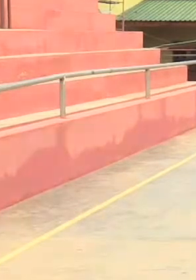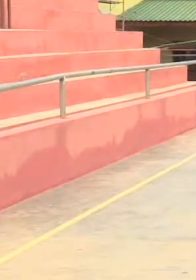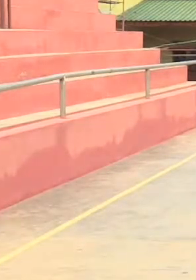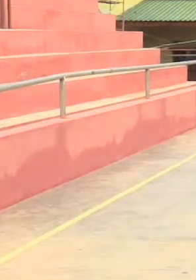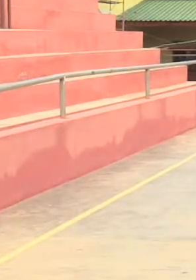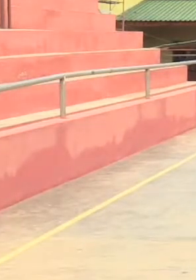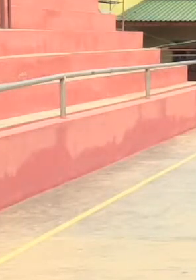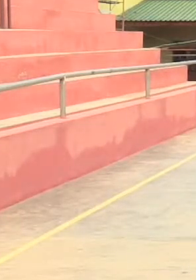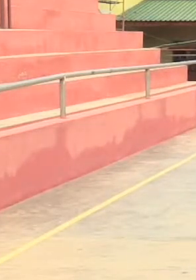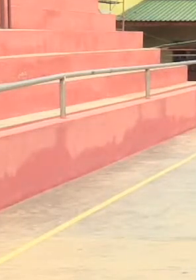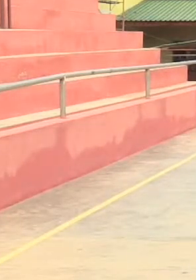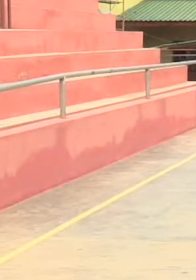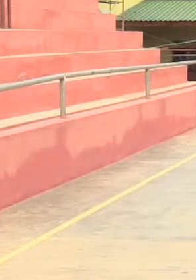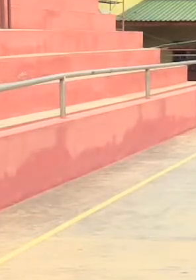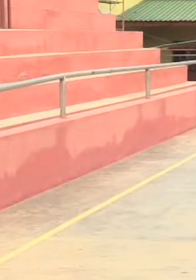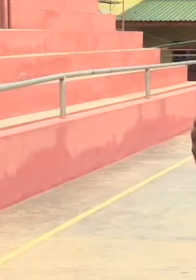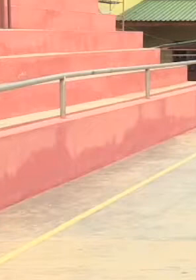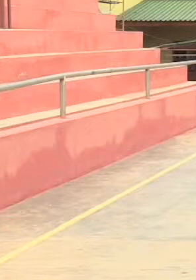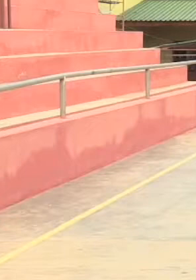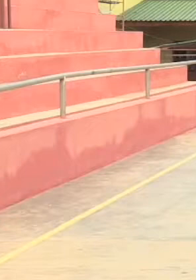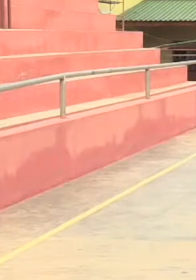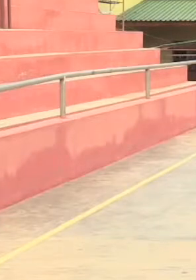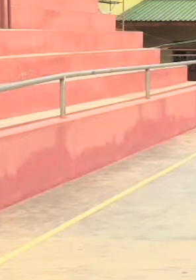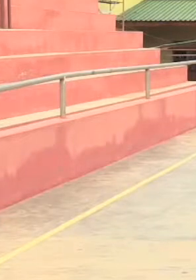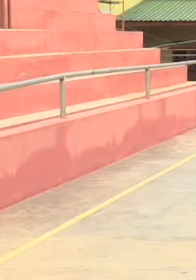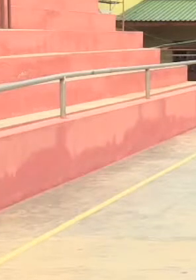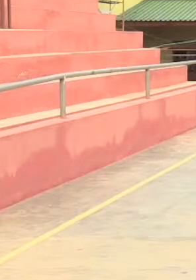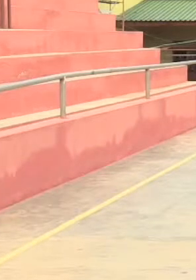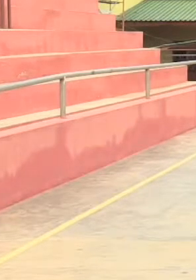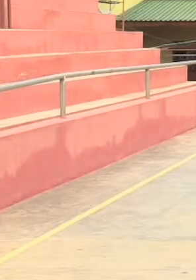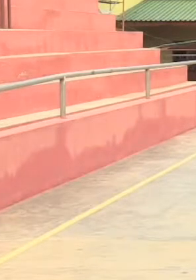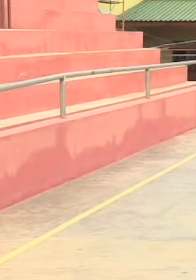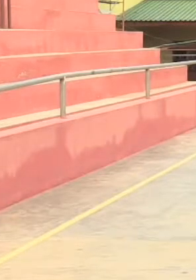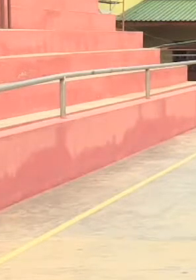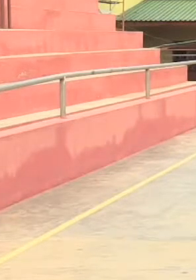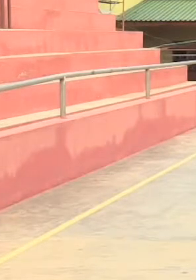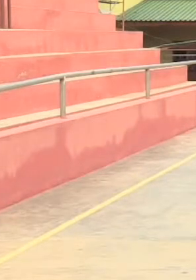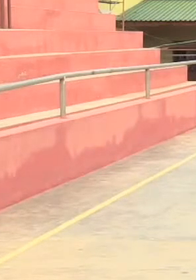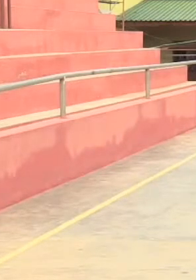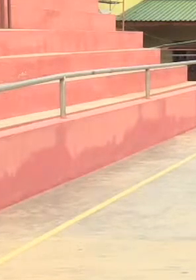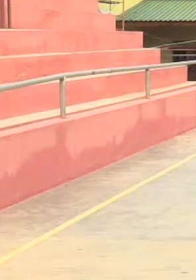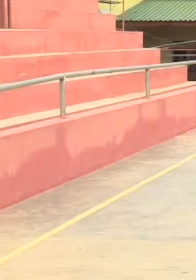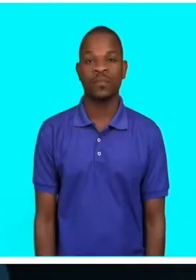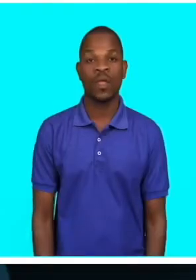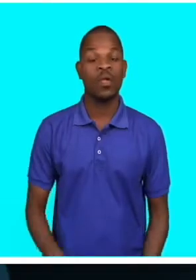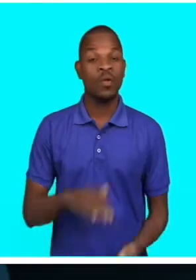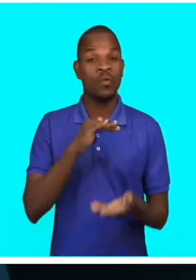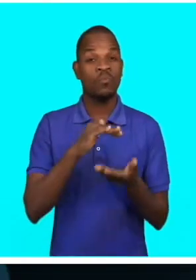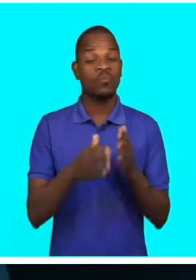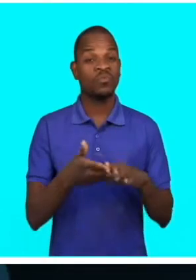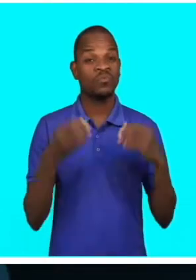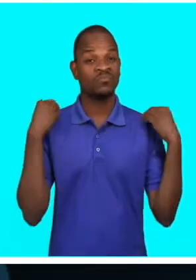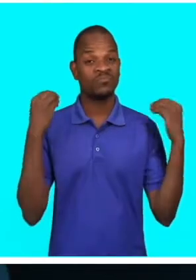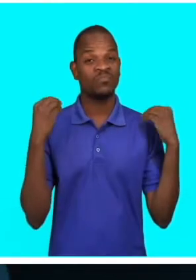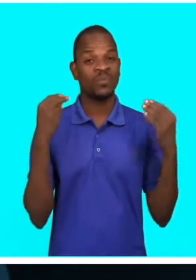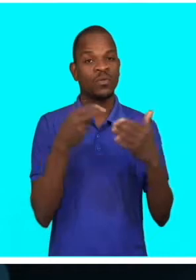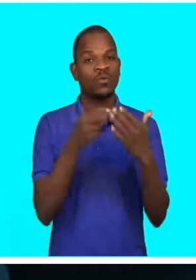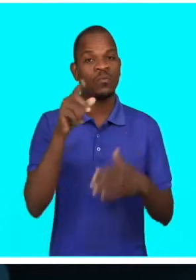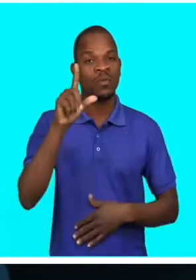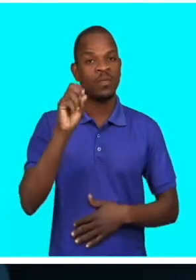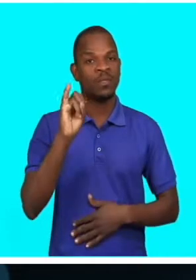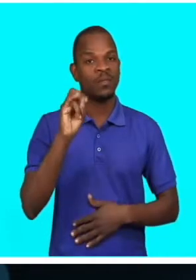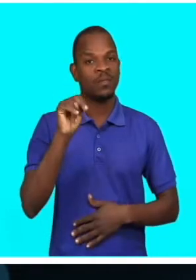Eu penso em voltar a chamar mais surdos para participarem no desporto. A professora Linda deixa um apelo